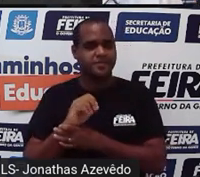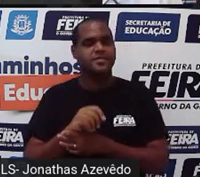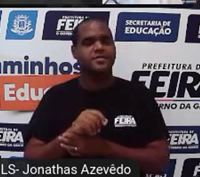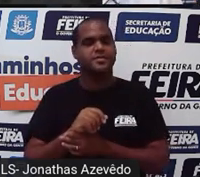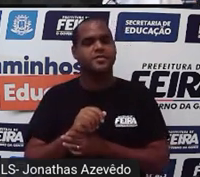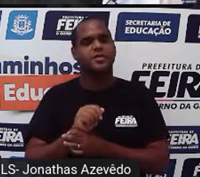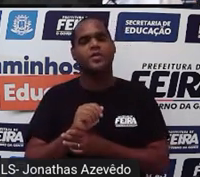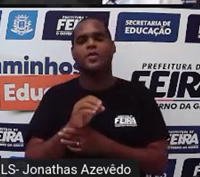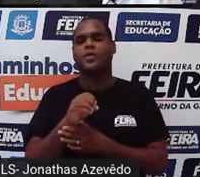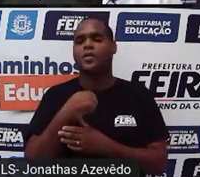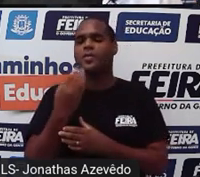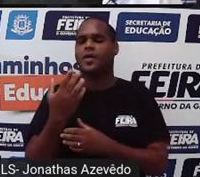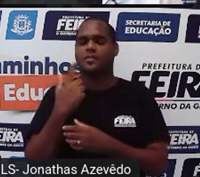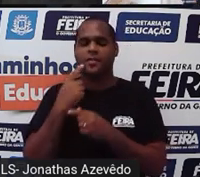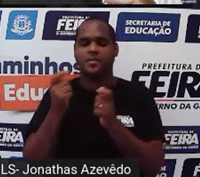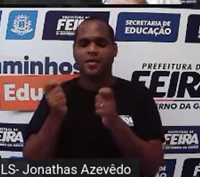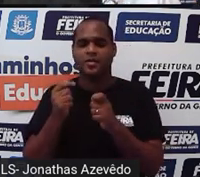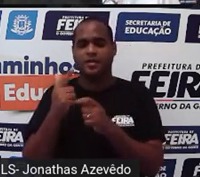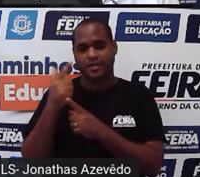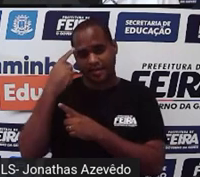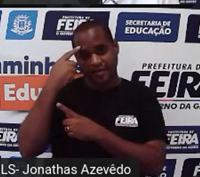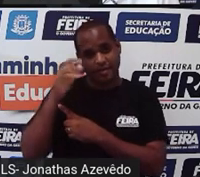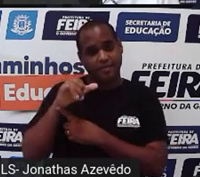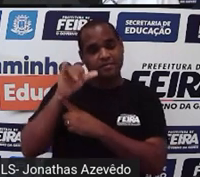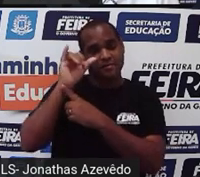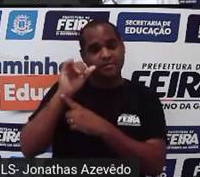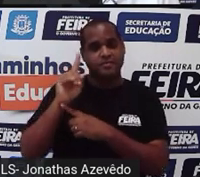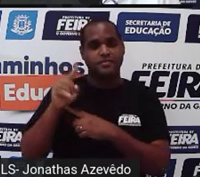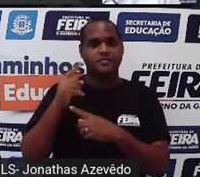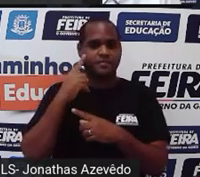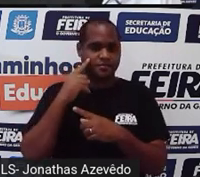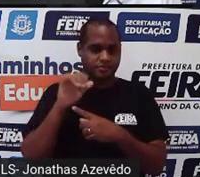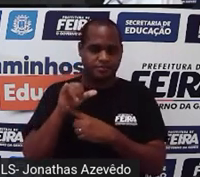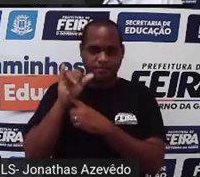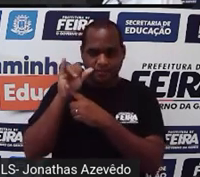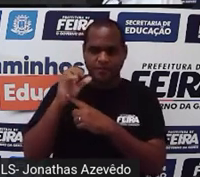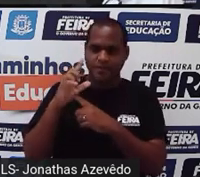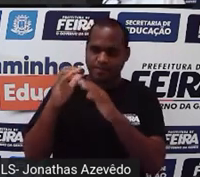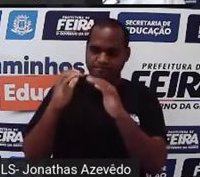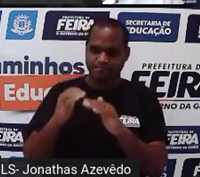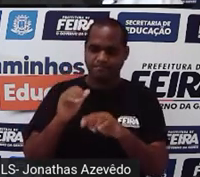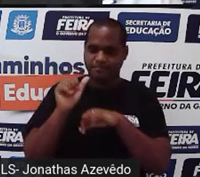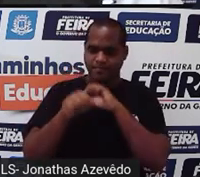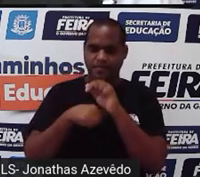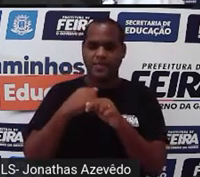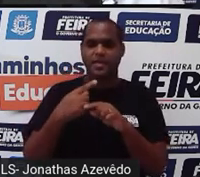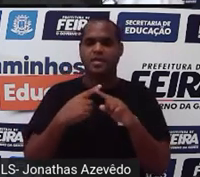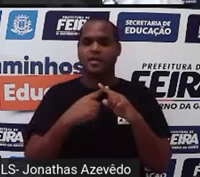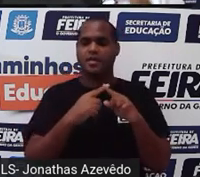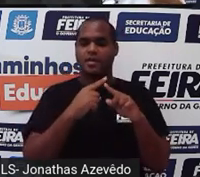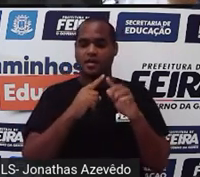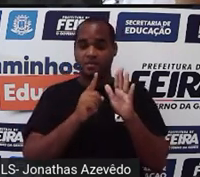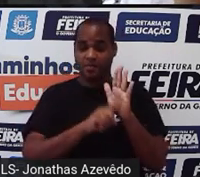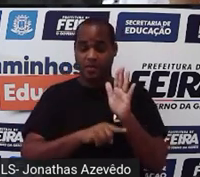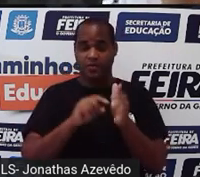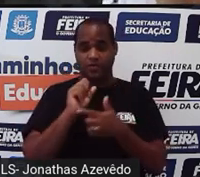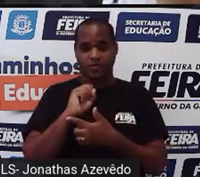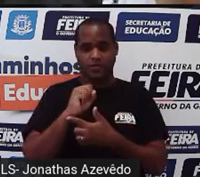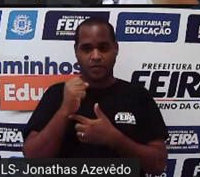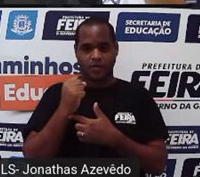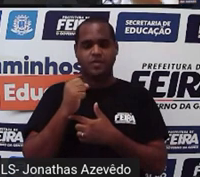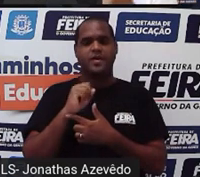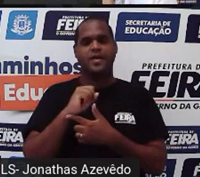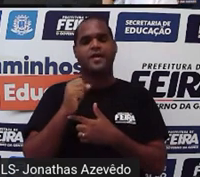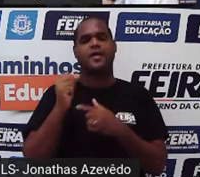eu posso pensar no Y ali ó se embaixo tem oito Y eu pego lá em cima e multiplique por menos oito porque menos